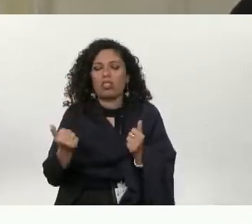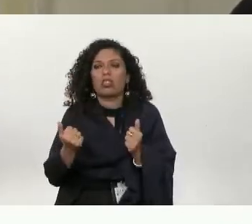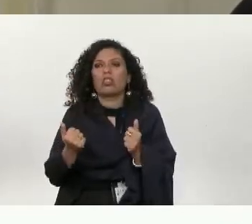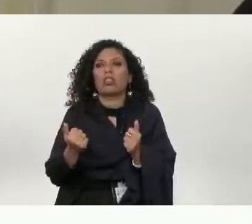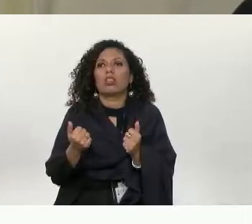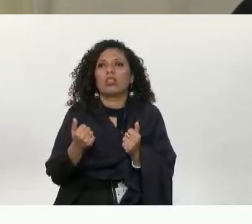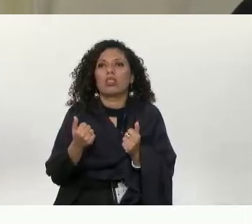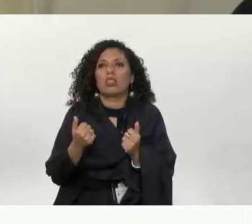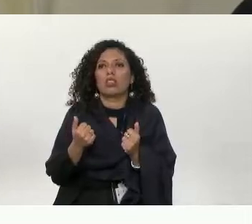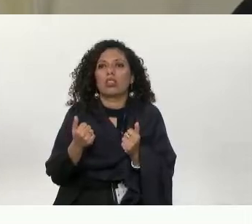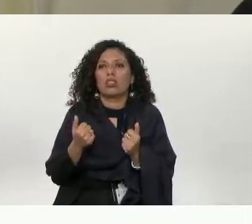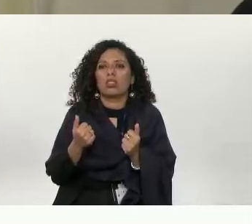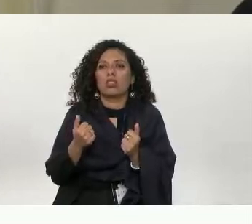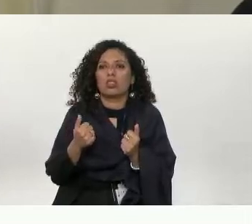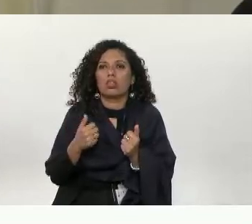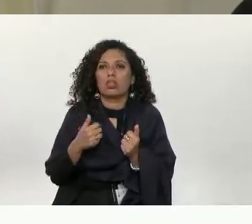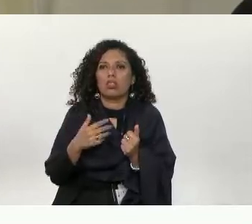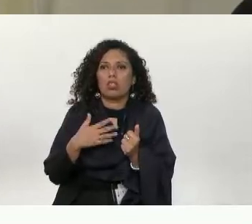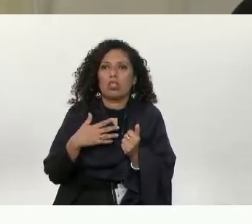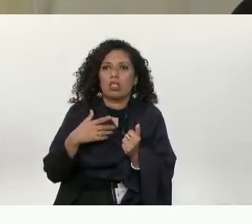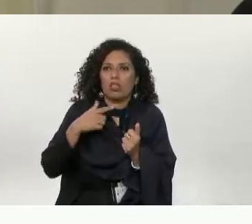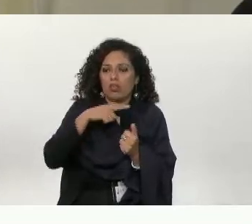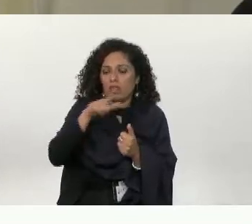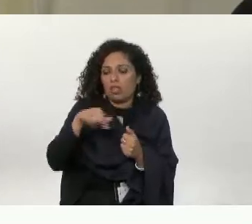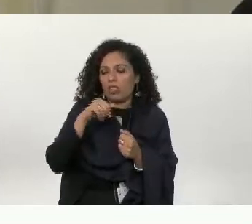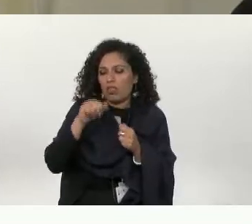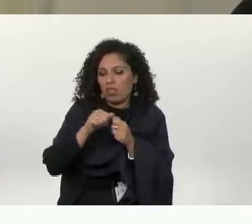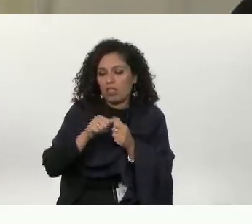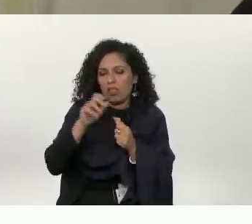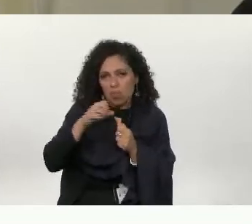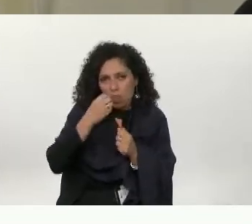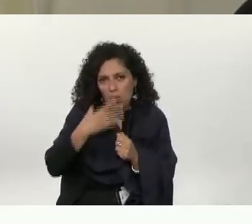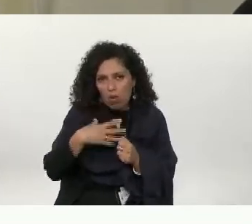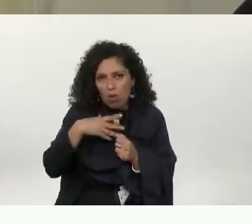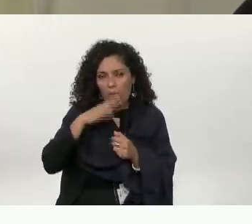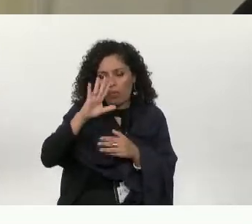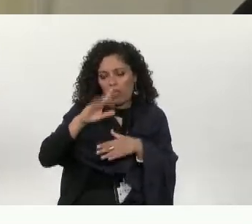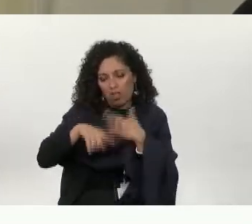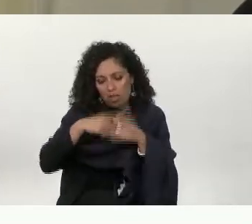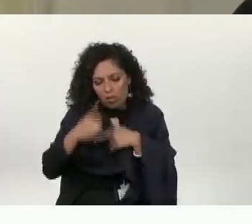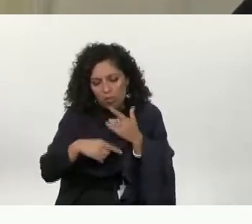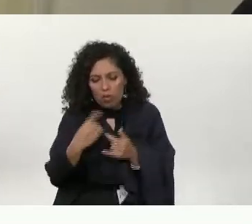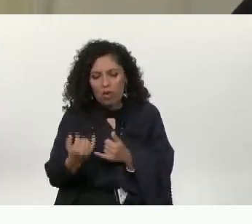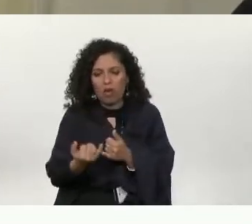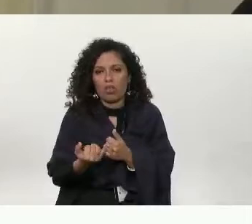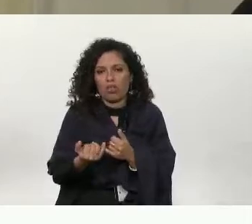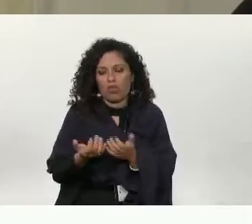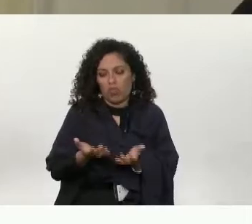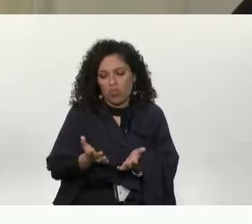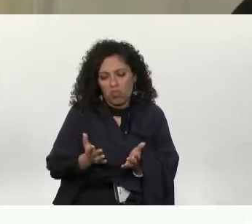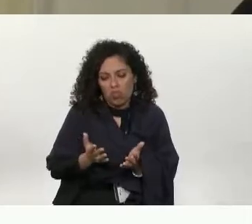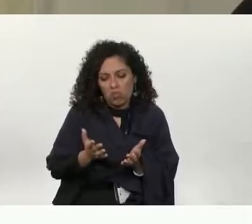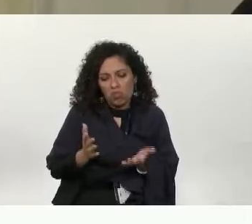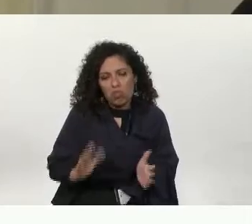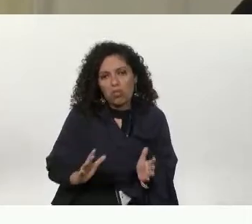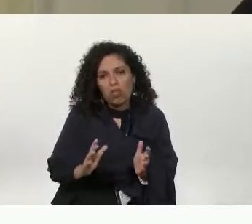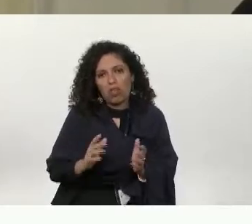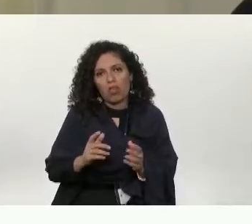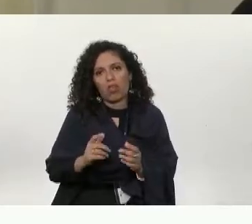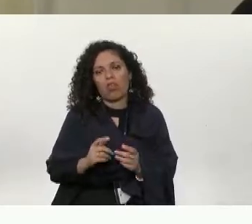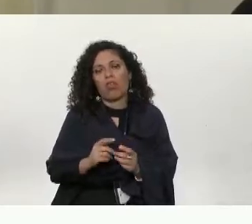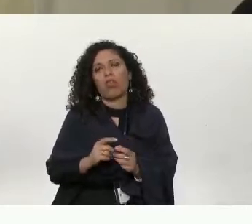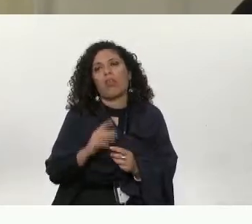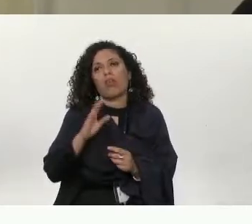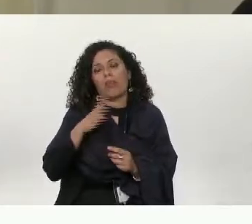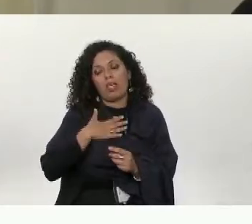Isso realmente eu considero uma violência obstétrica, mas como a senhora falou, isso é uma coisa muito subjetiva. O meu relacionamento com as pacientes é o mais